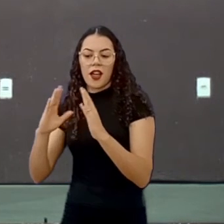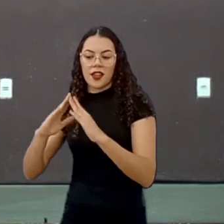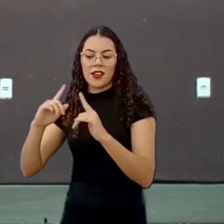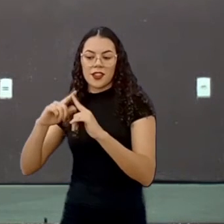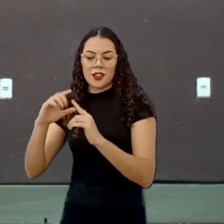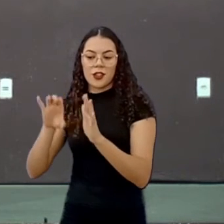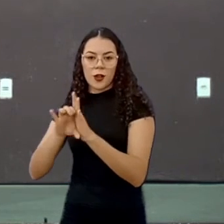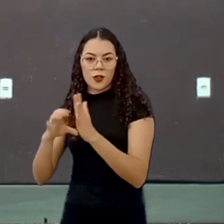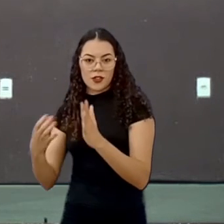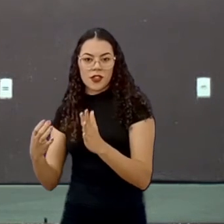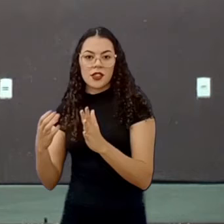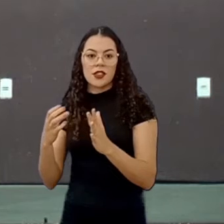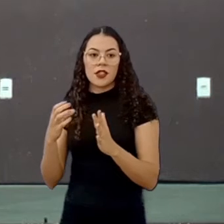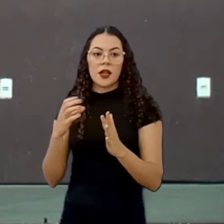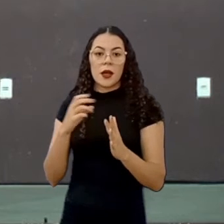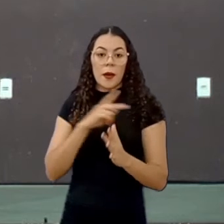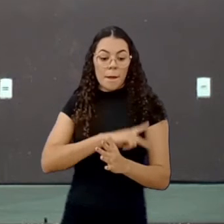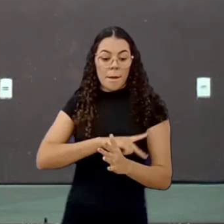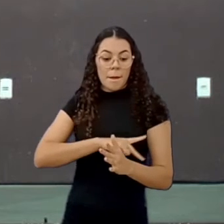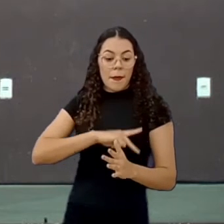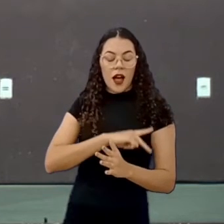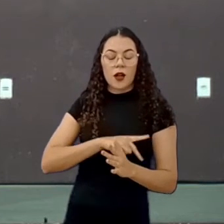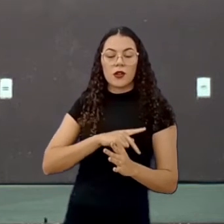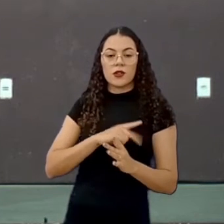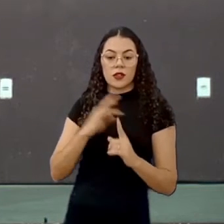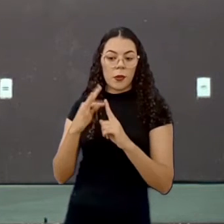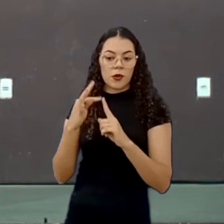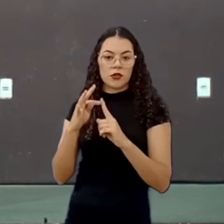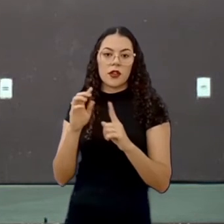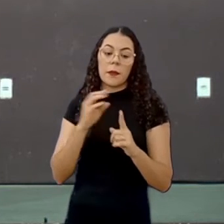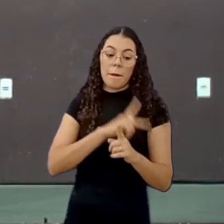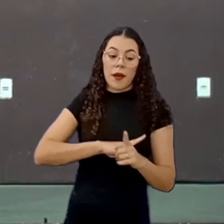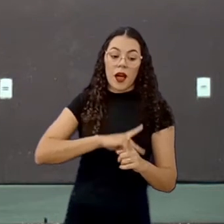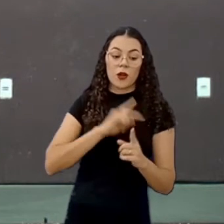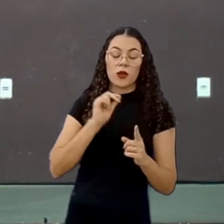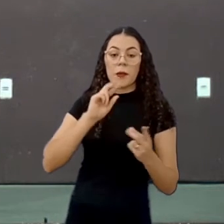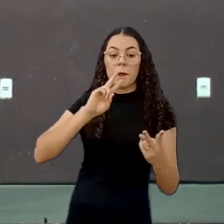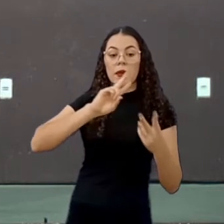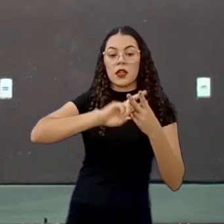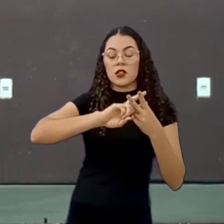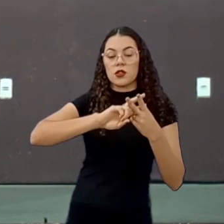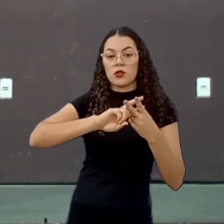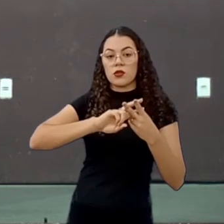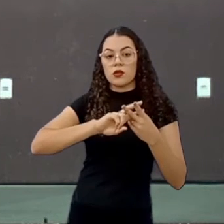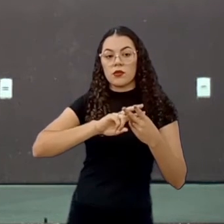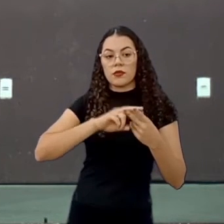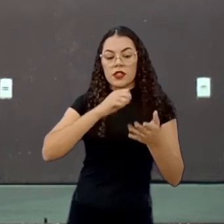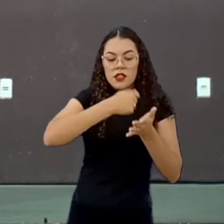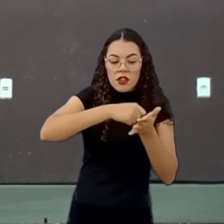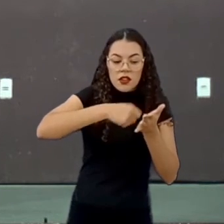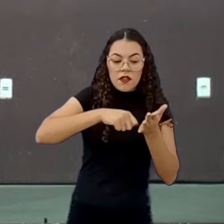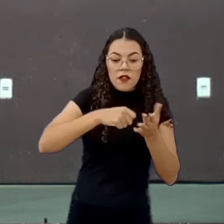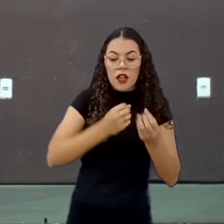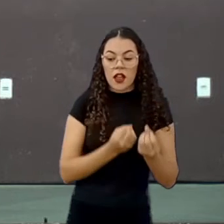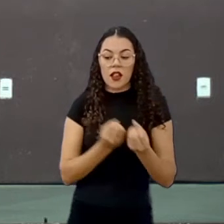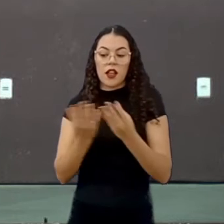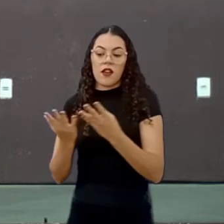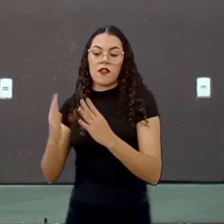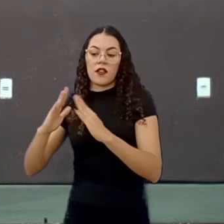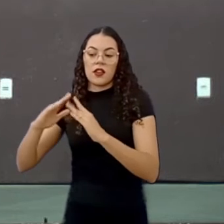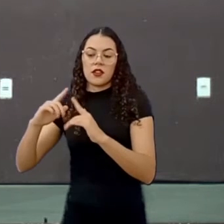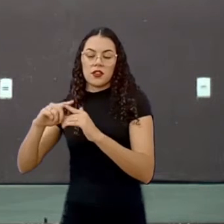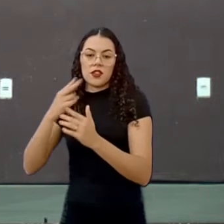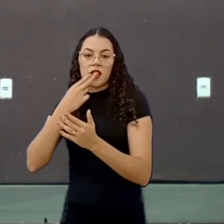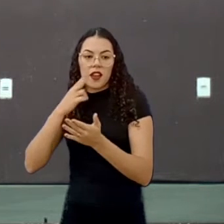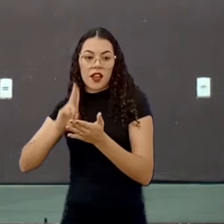Colossenses do que Paulo, porque Paulo aqui nesse momento, preso, enviava uma mensagem àquela igreja. E essa